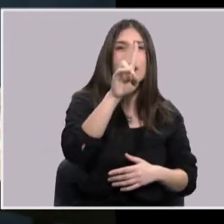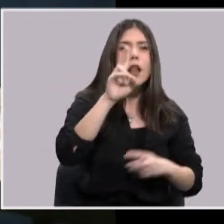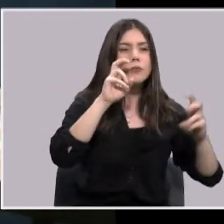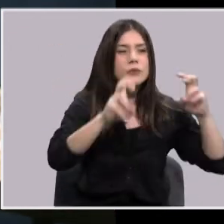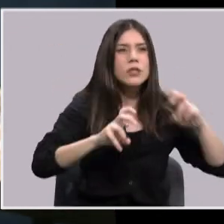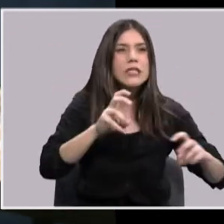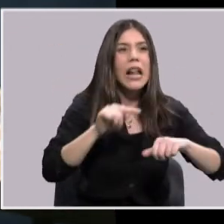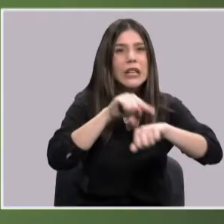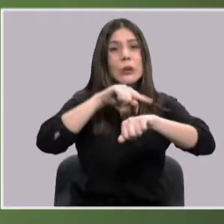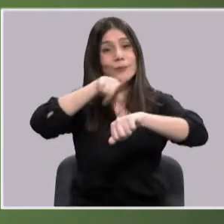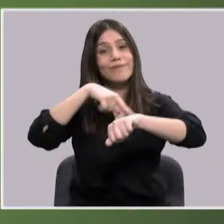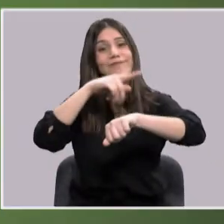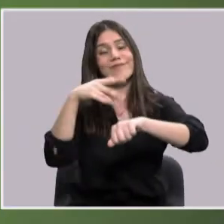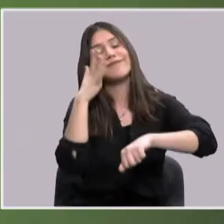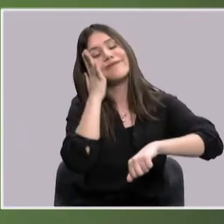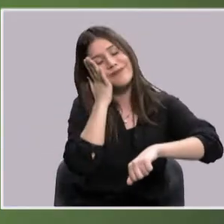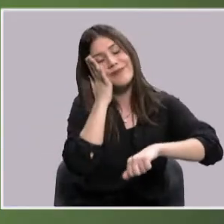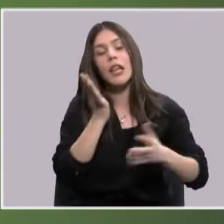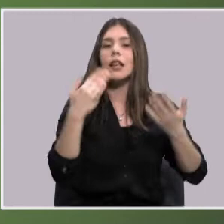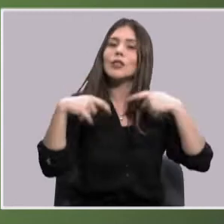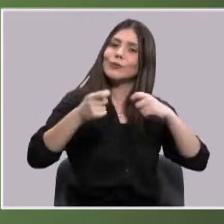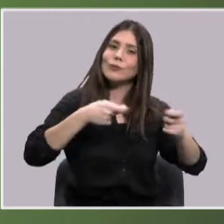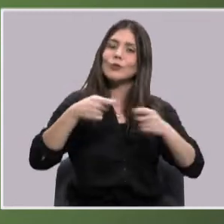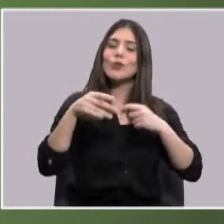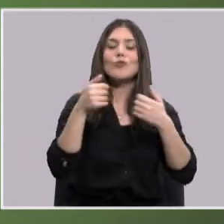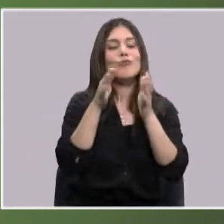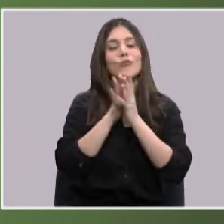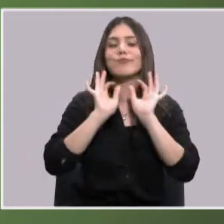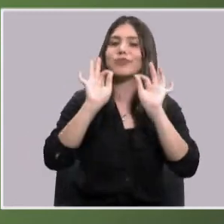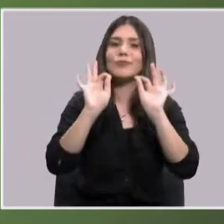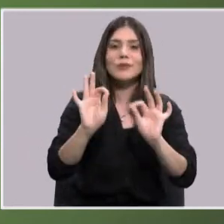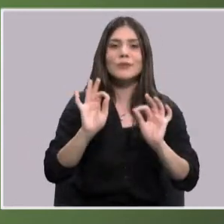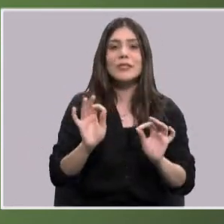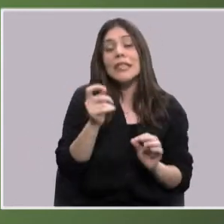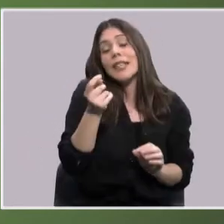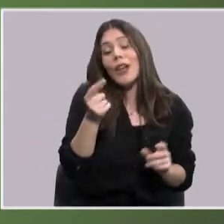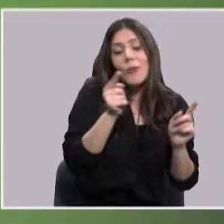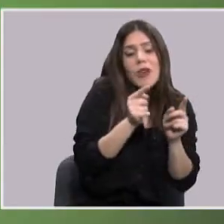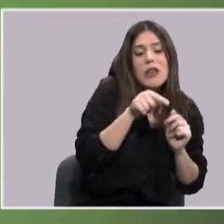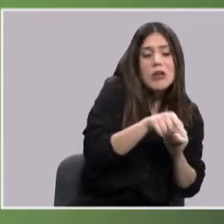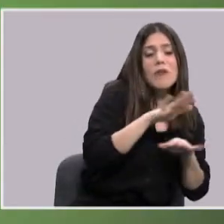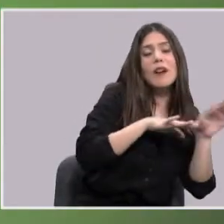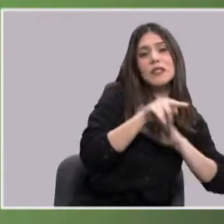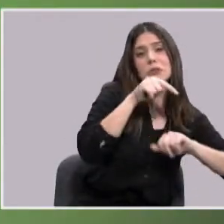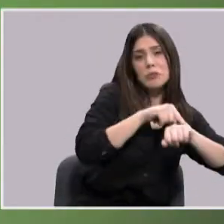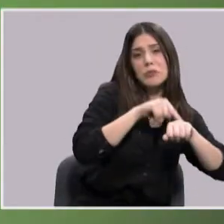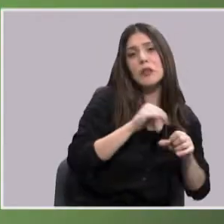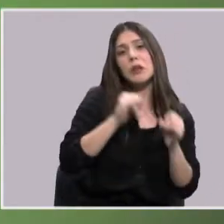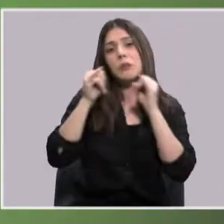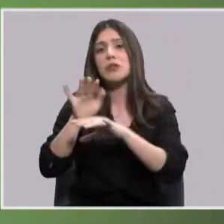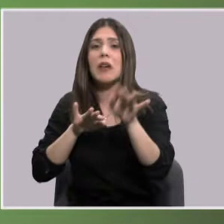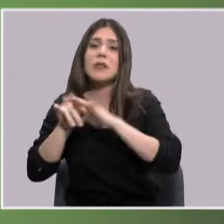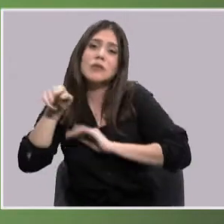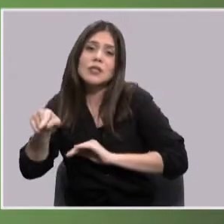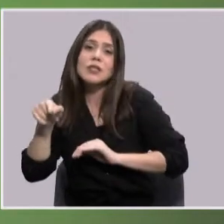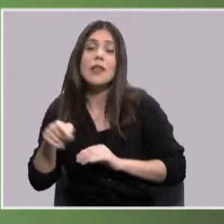semelhanças. Tivemos que prescindir de algumas horas de sono, mas com a organização as coisas vão-se fazendo. É um bocadinho, este dia faço isto, esta hora faço isto,